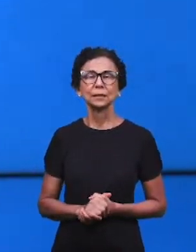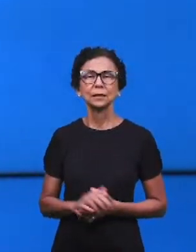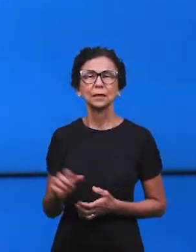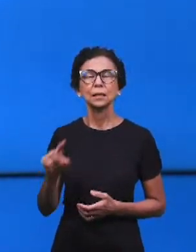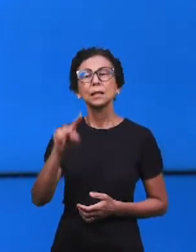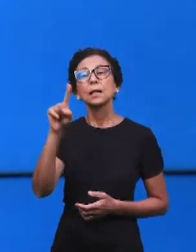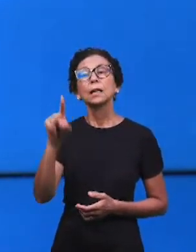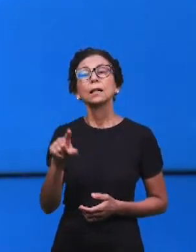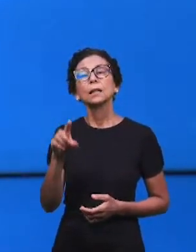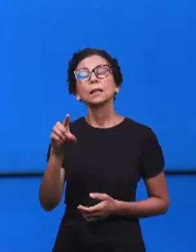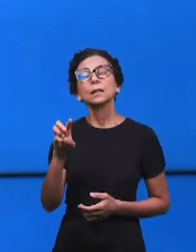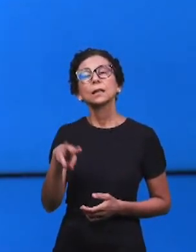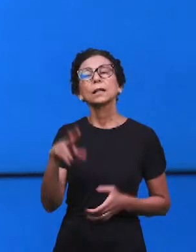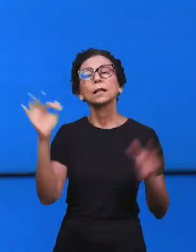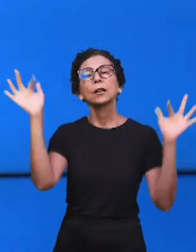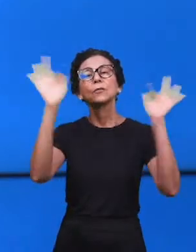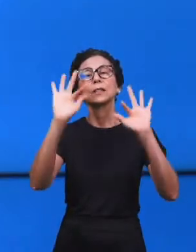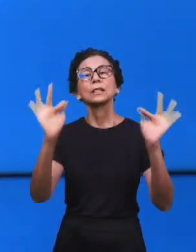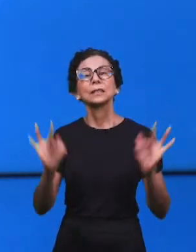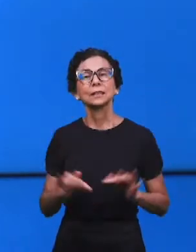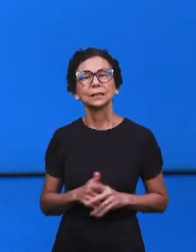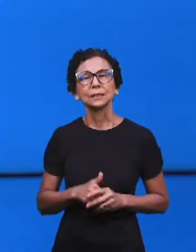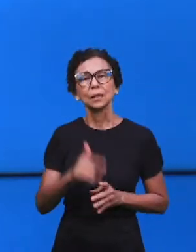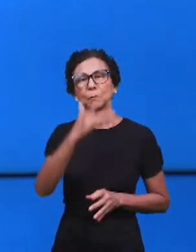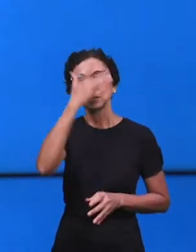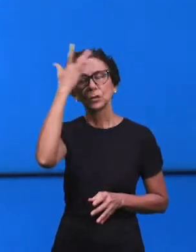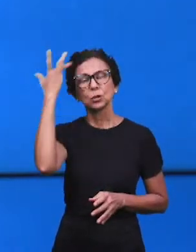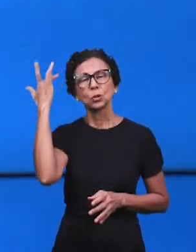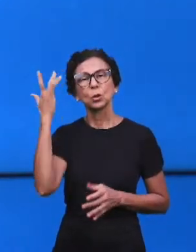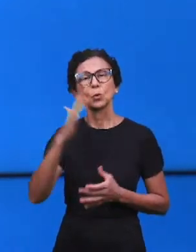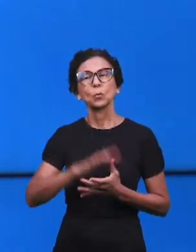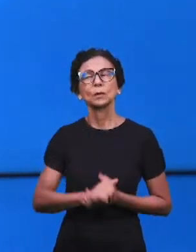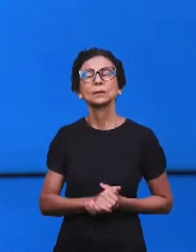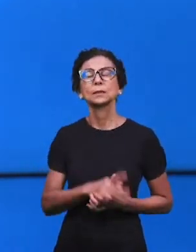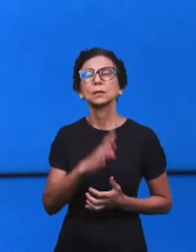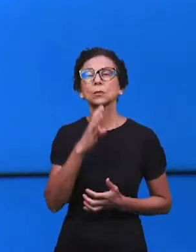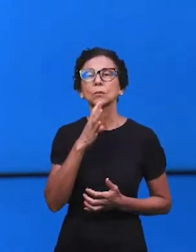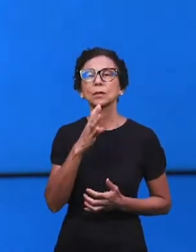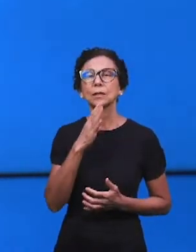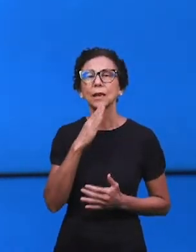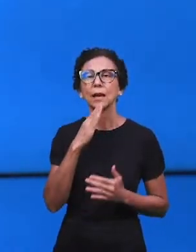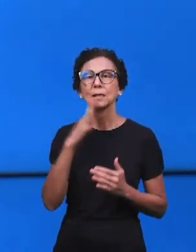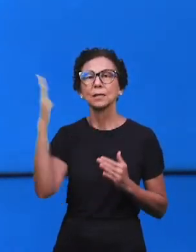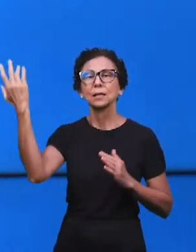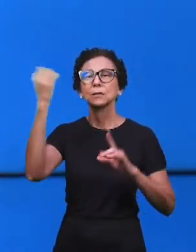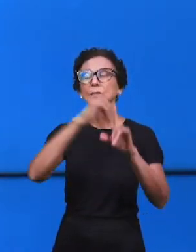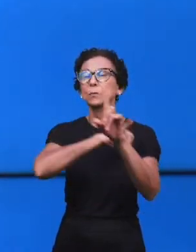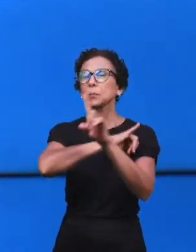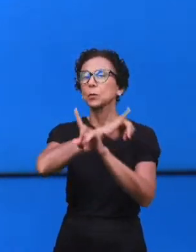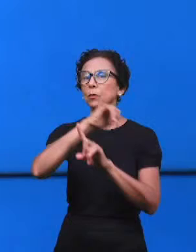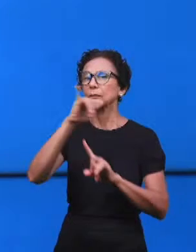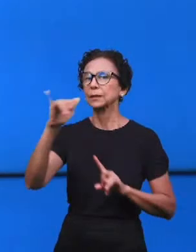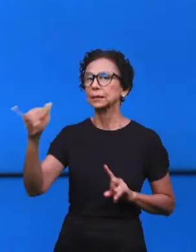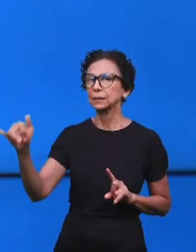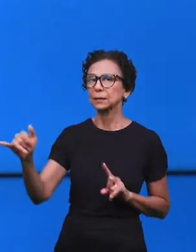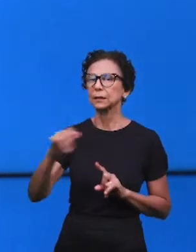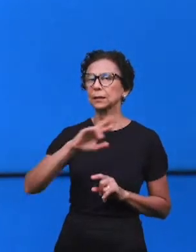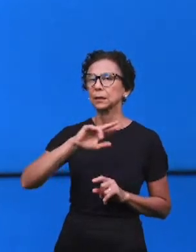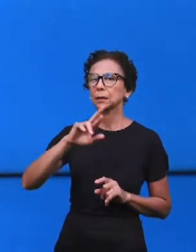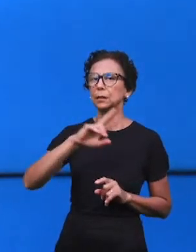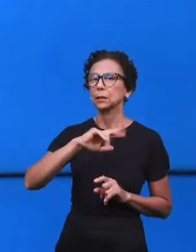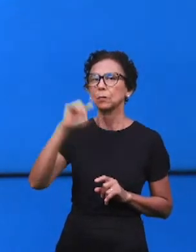que lê, aqueles que ouvem as palavras desta profecia, não é da letra, é da profecia, da